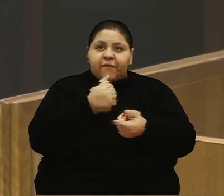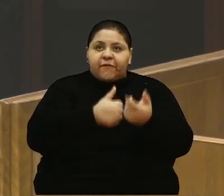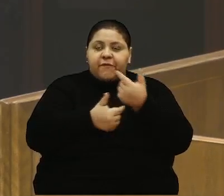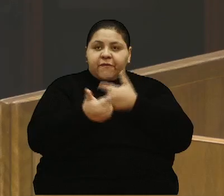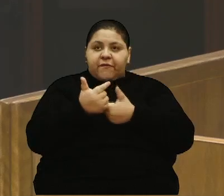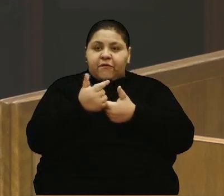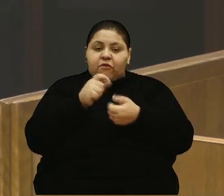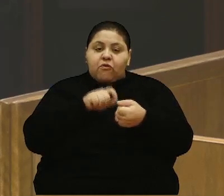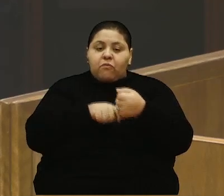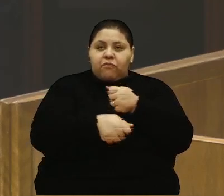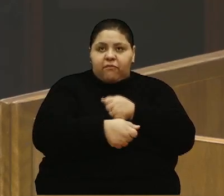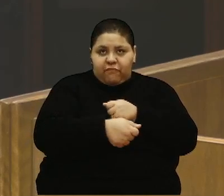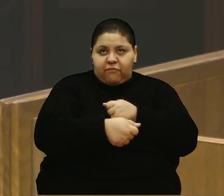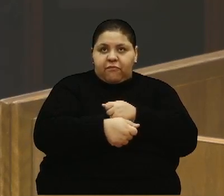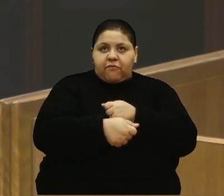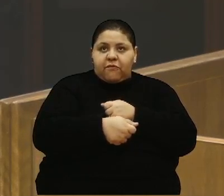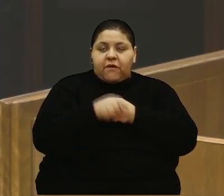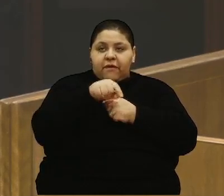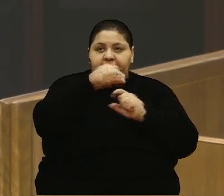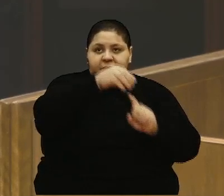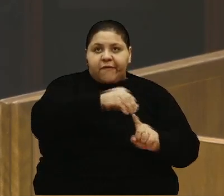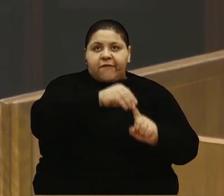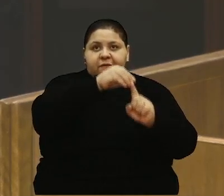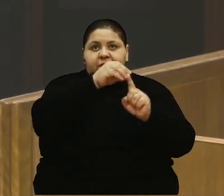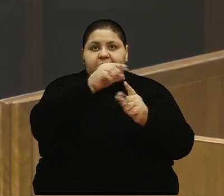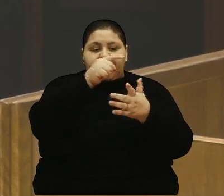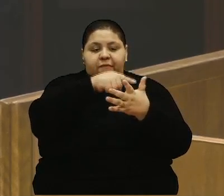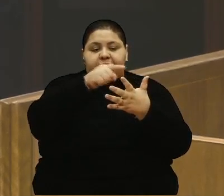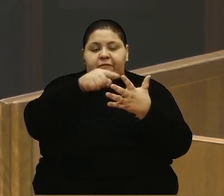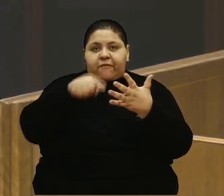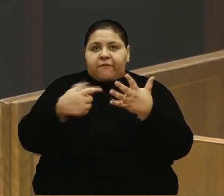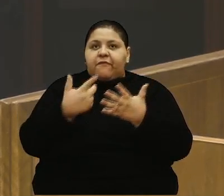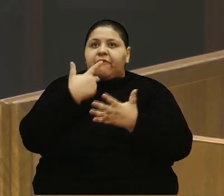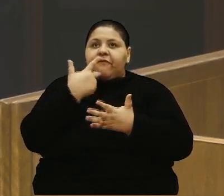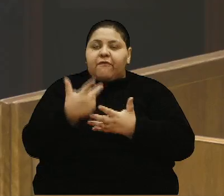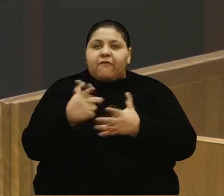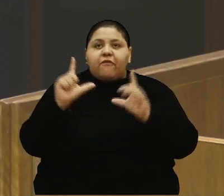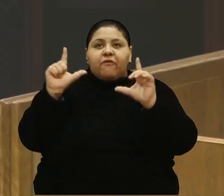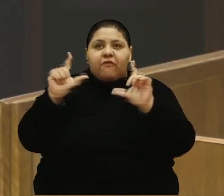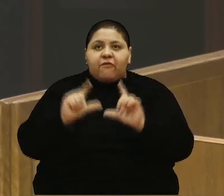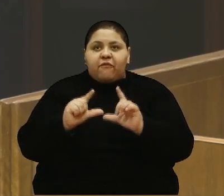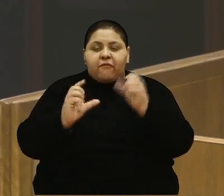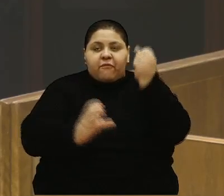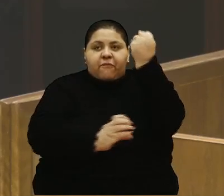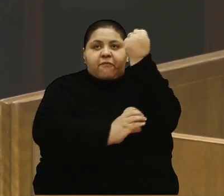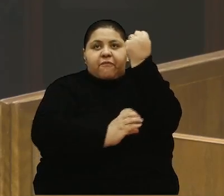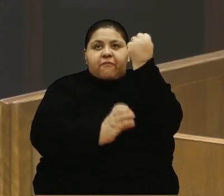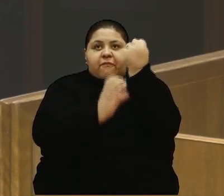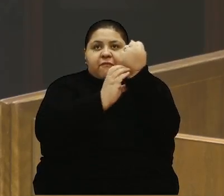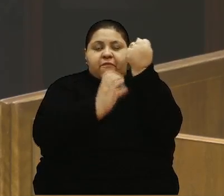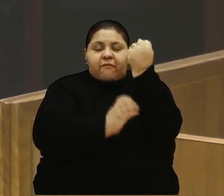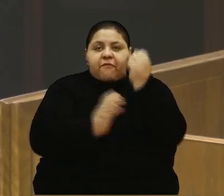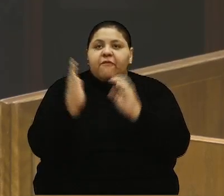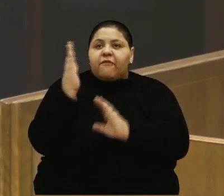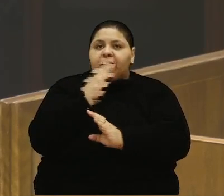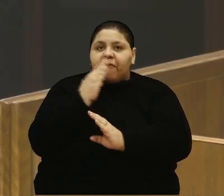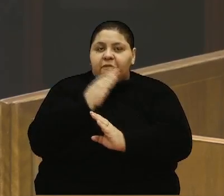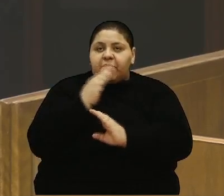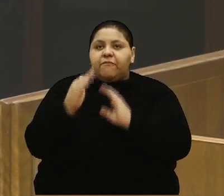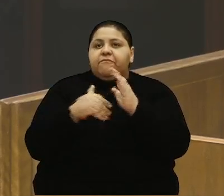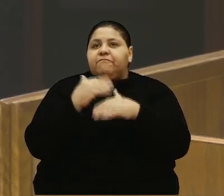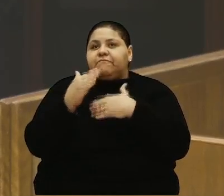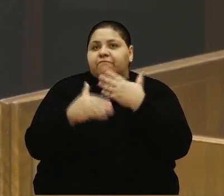de investimentos. Entre os principais elementos destaca-se redução da burocracia e agilidade nos